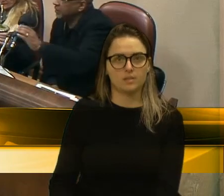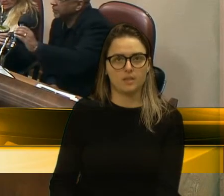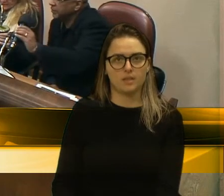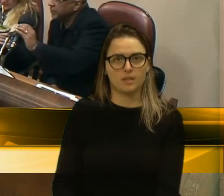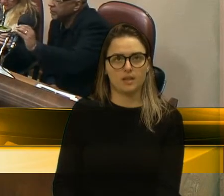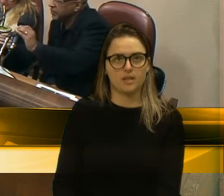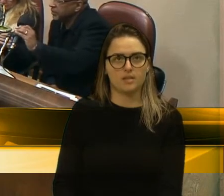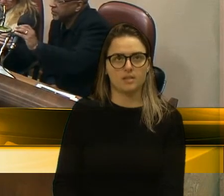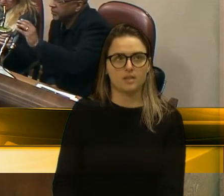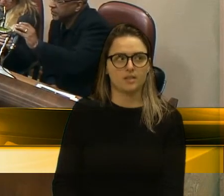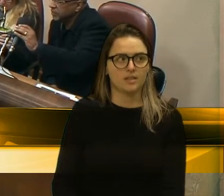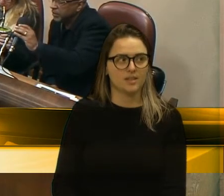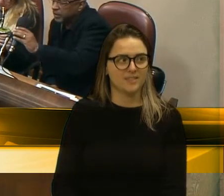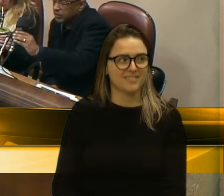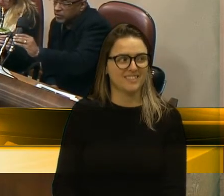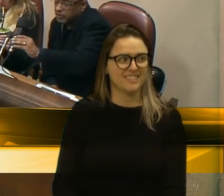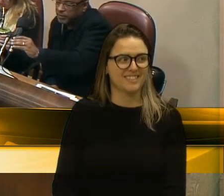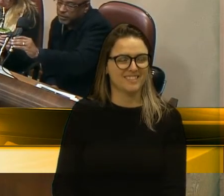marcar território.